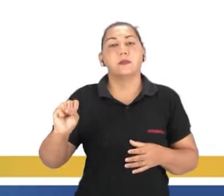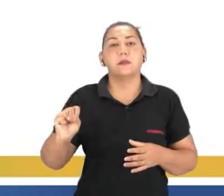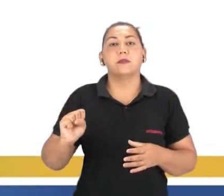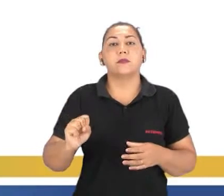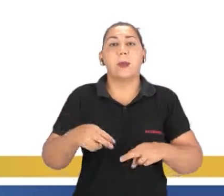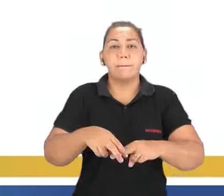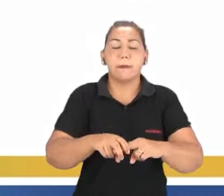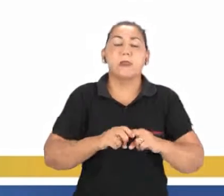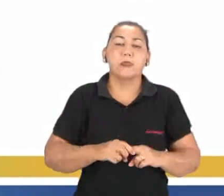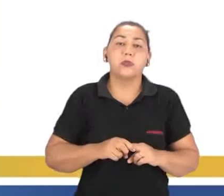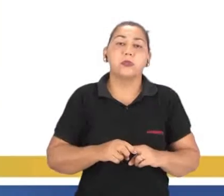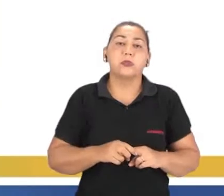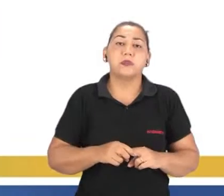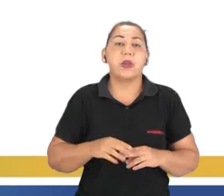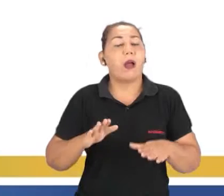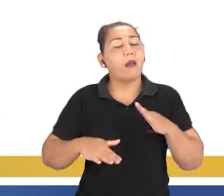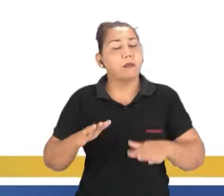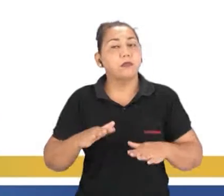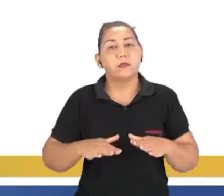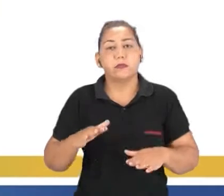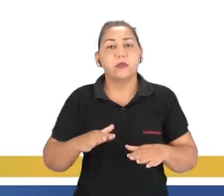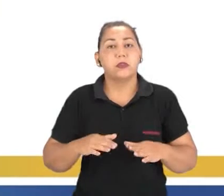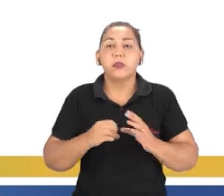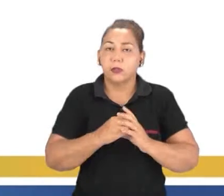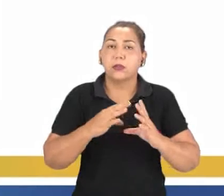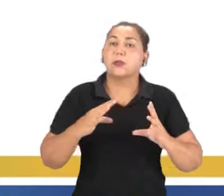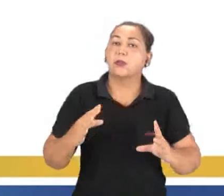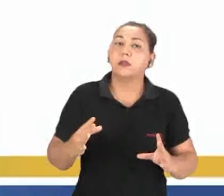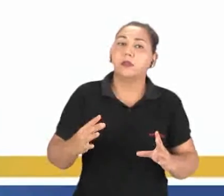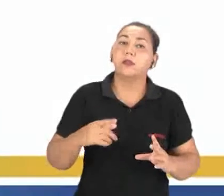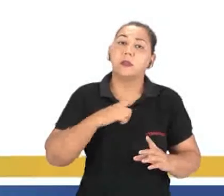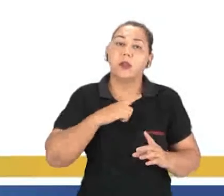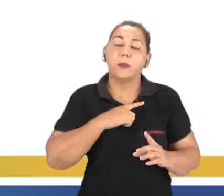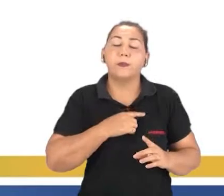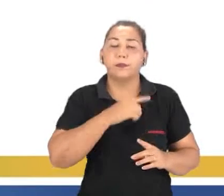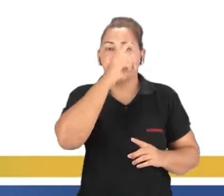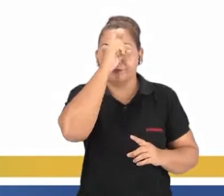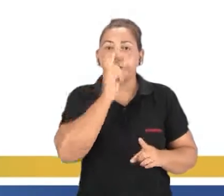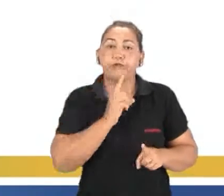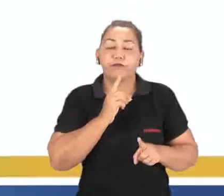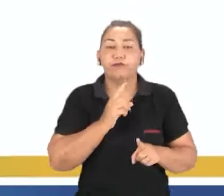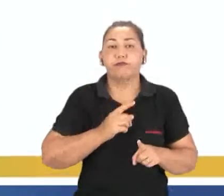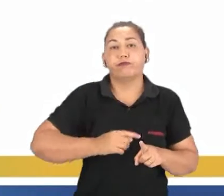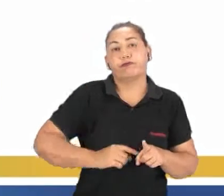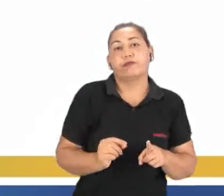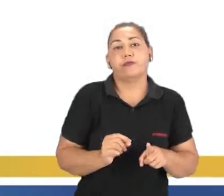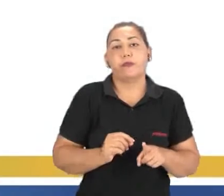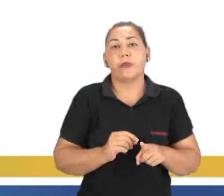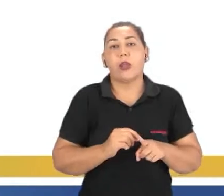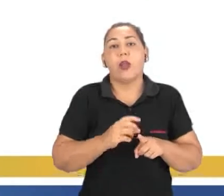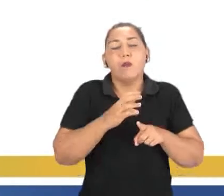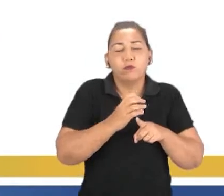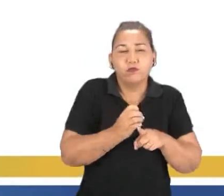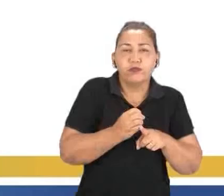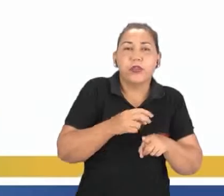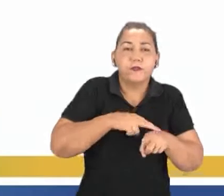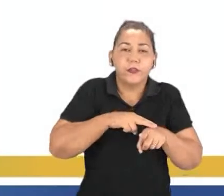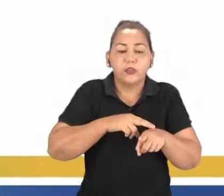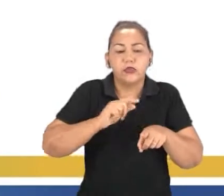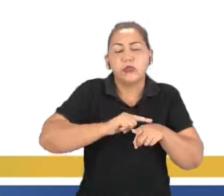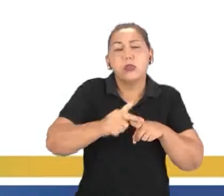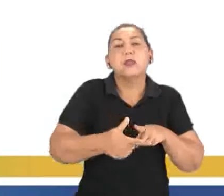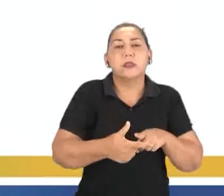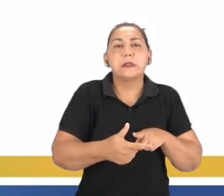foram amarelas, lisas, verdes e rugosas. A gente teve amarelas rugosas e verdes lisas, porque a característica cor